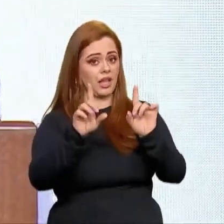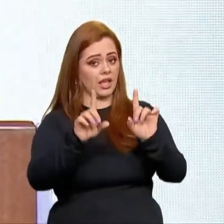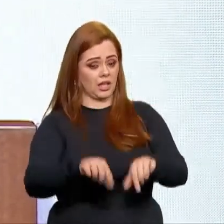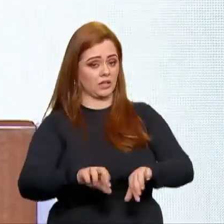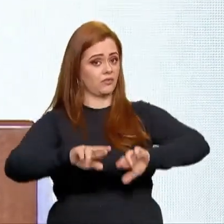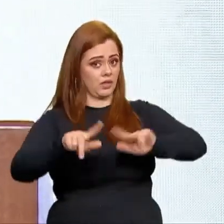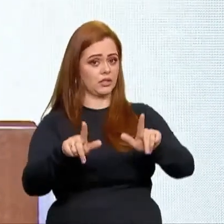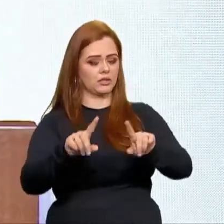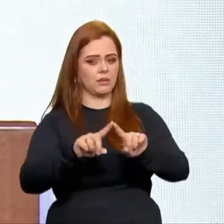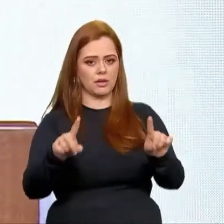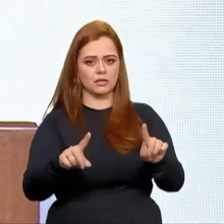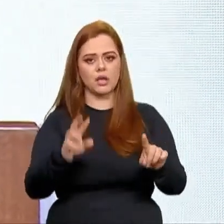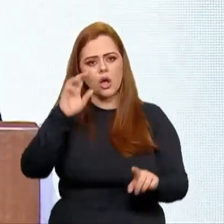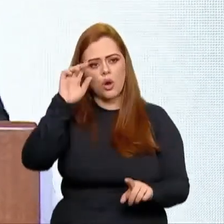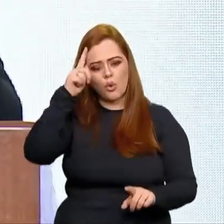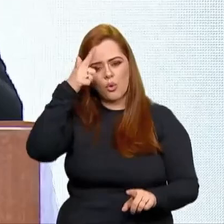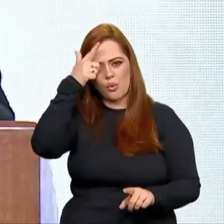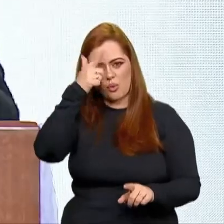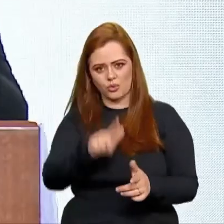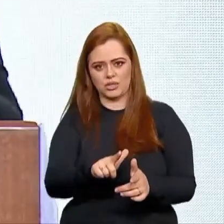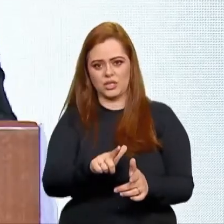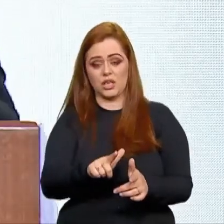Ele conseguiu reunir